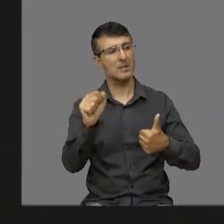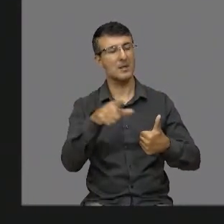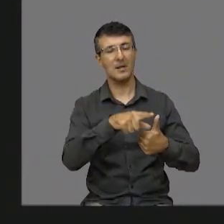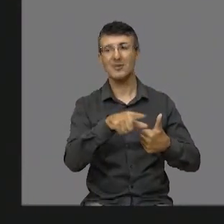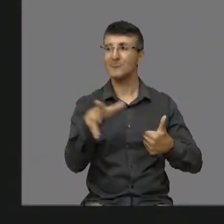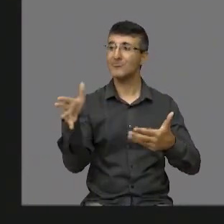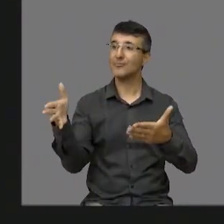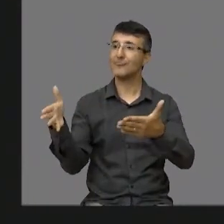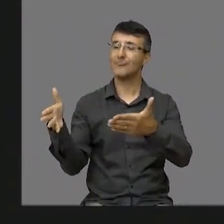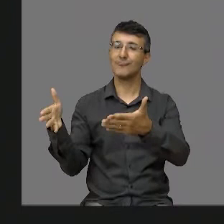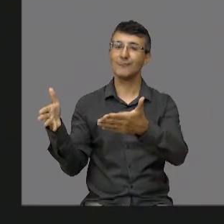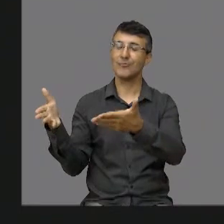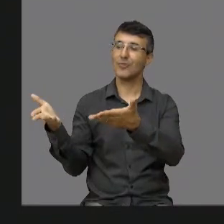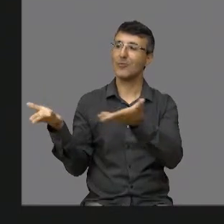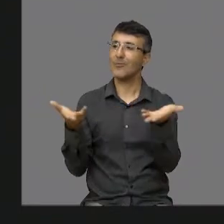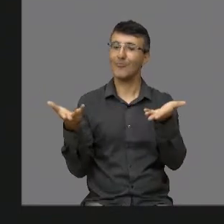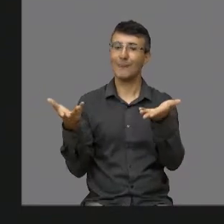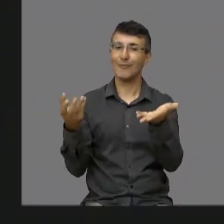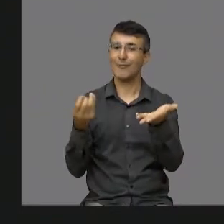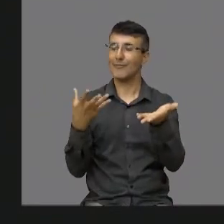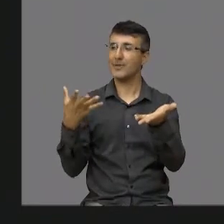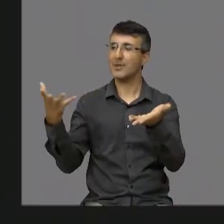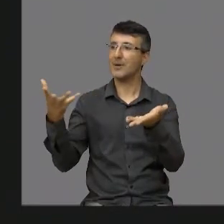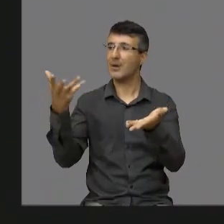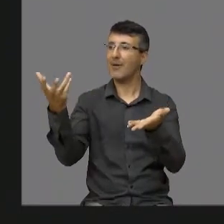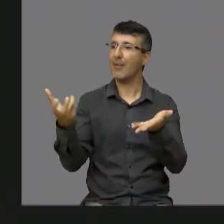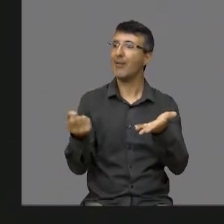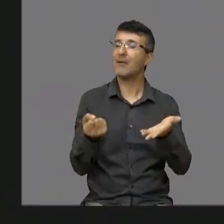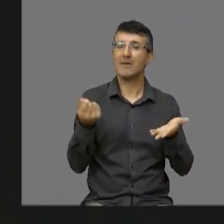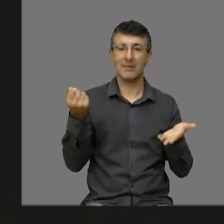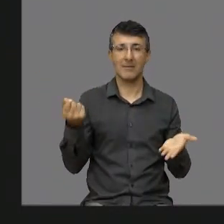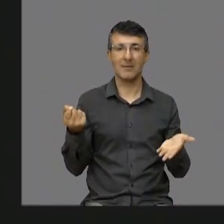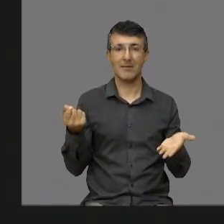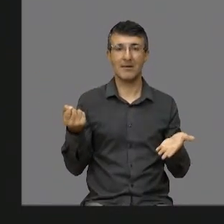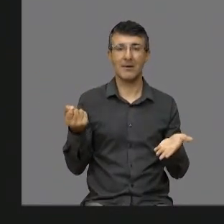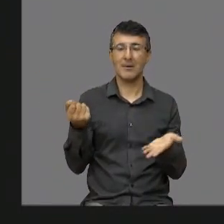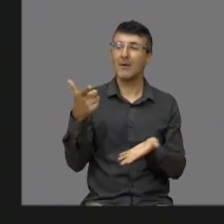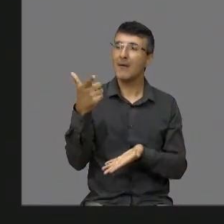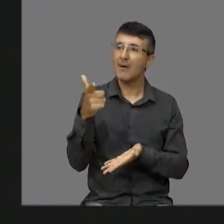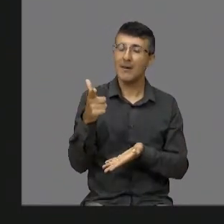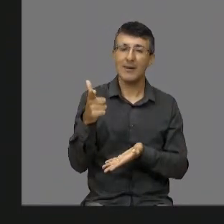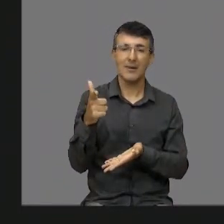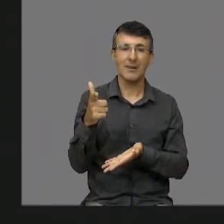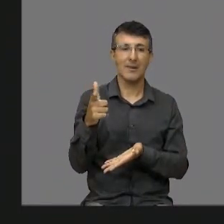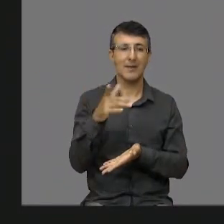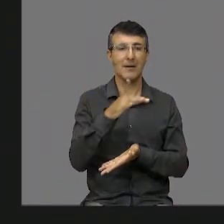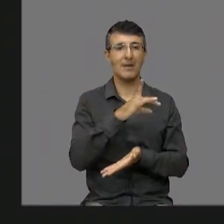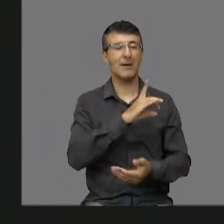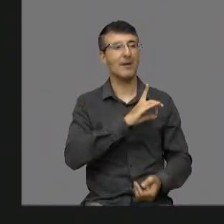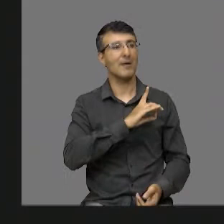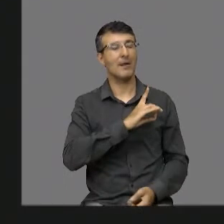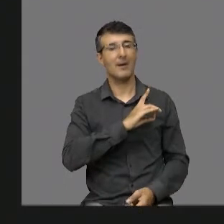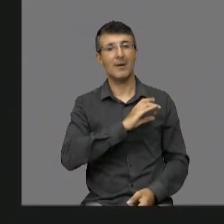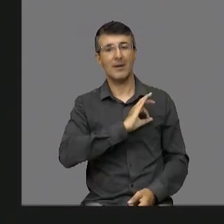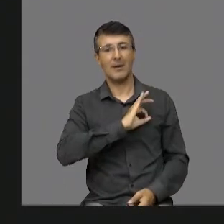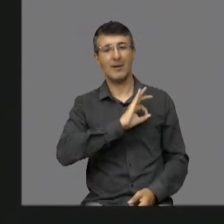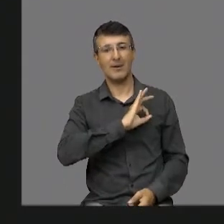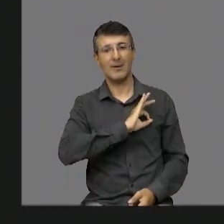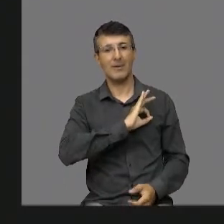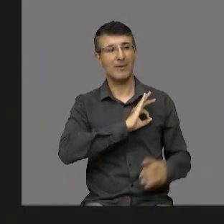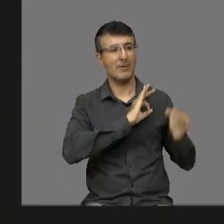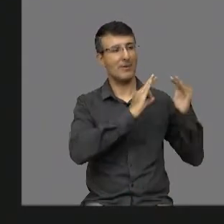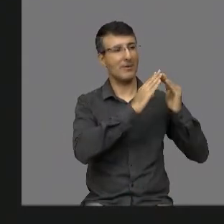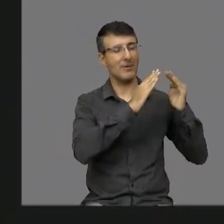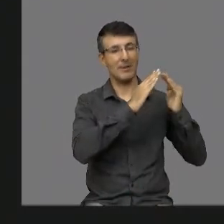Porque como nós não temos a delegacia 24 horas, na segunda-feira, ela apanha no final de semana, ela